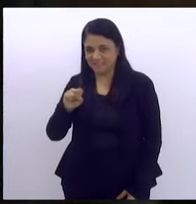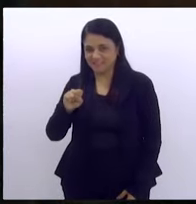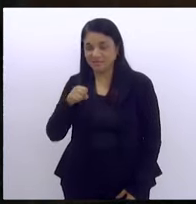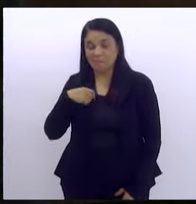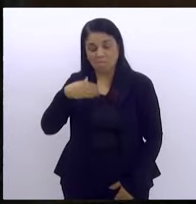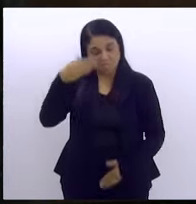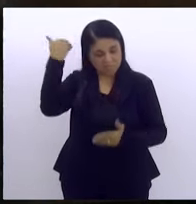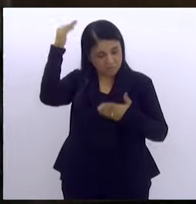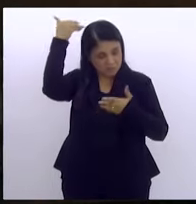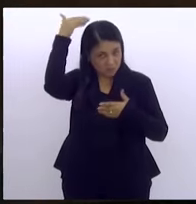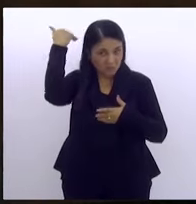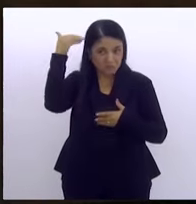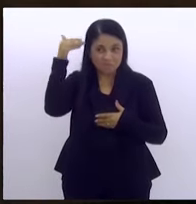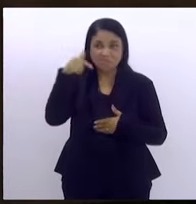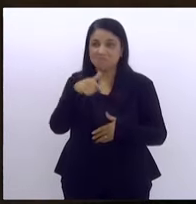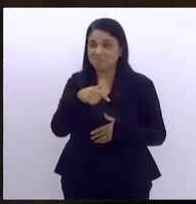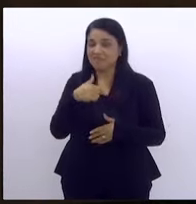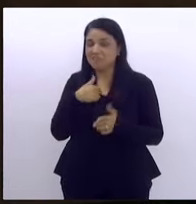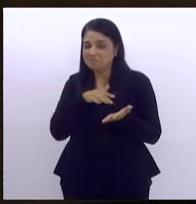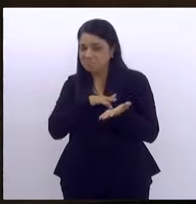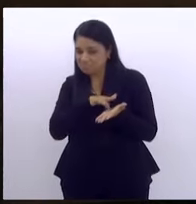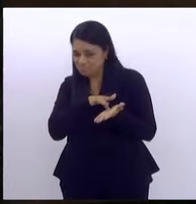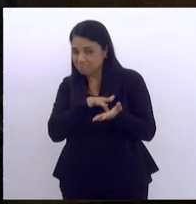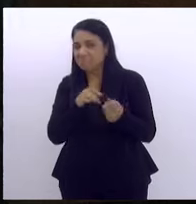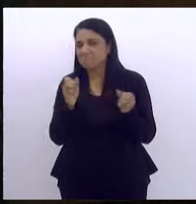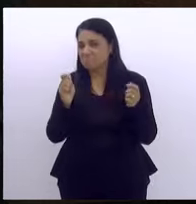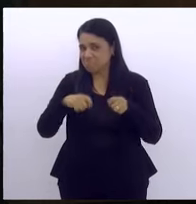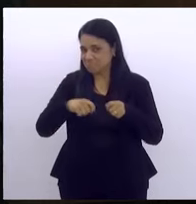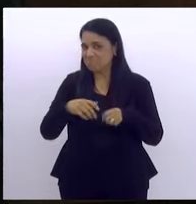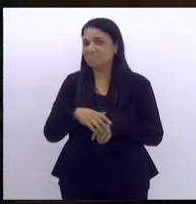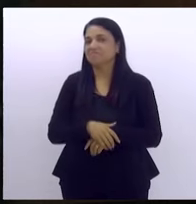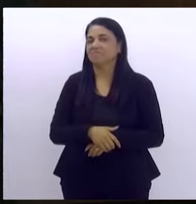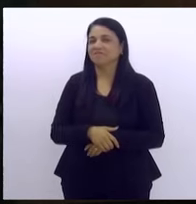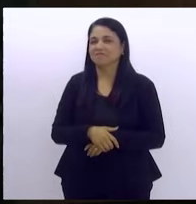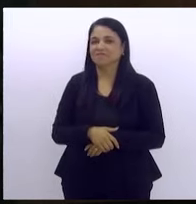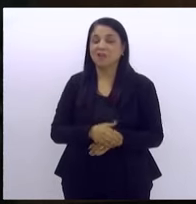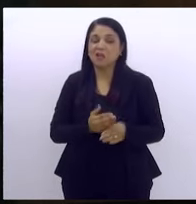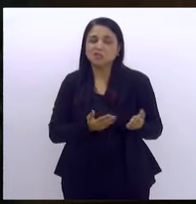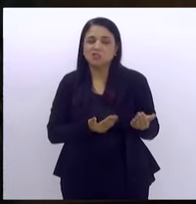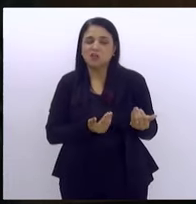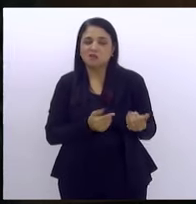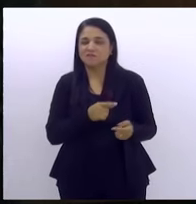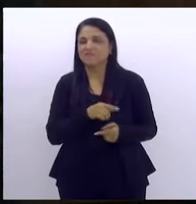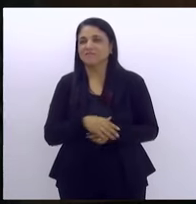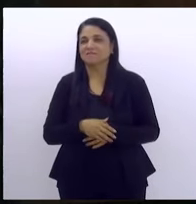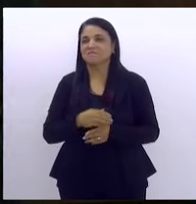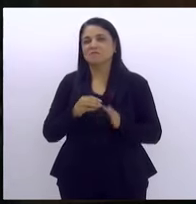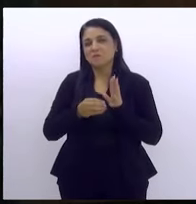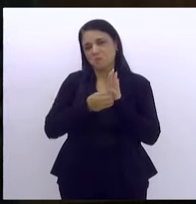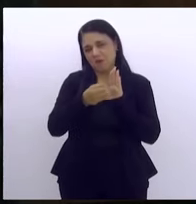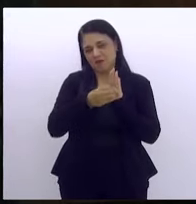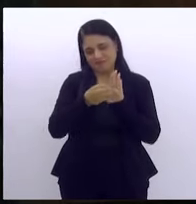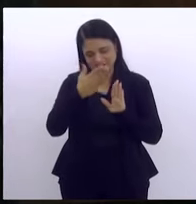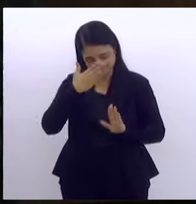Pintou o cabelo e tal, disfarçou bem, nosso jovem. Mas o meu parecer